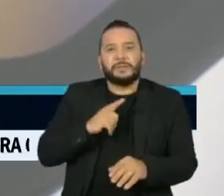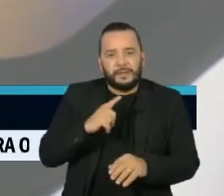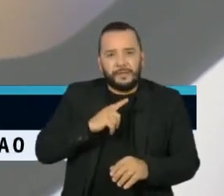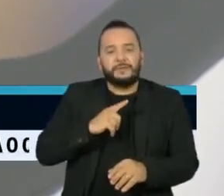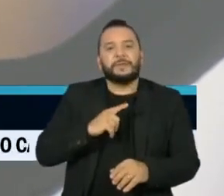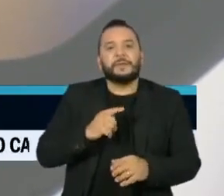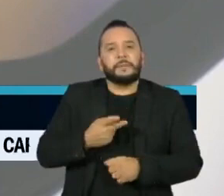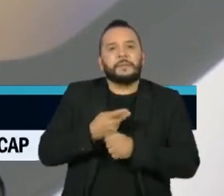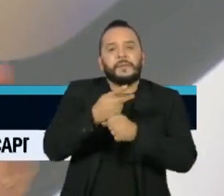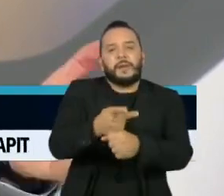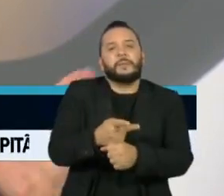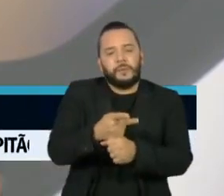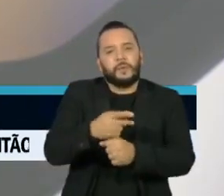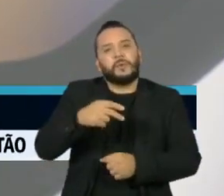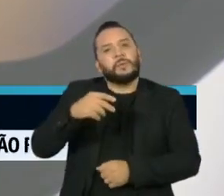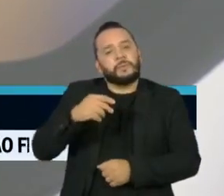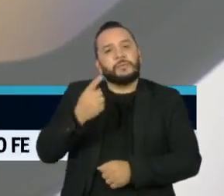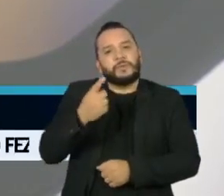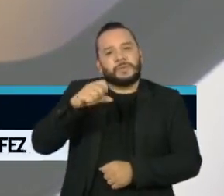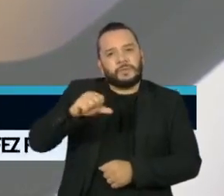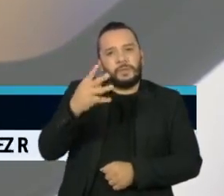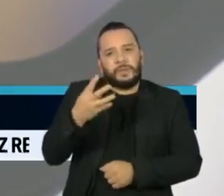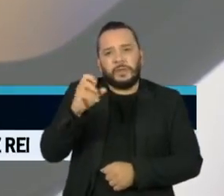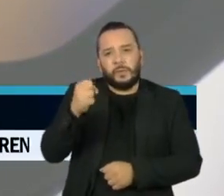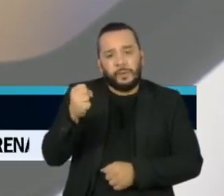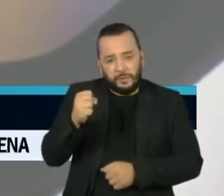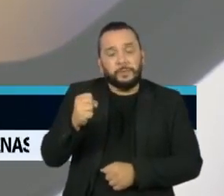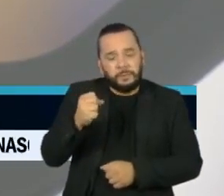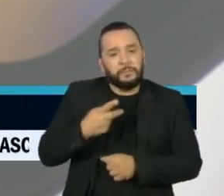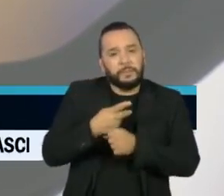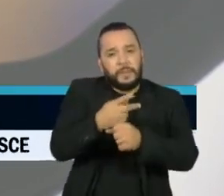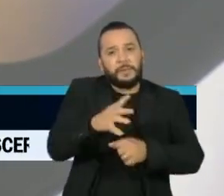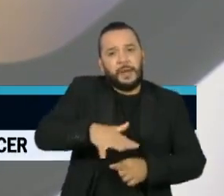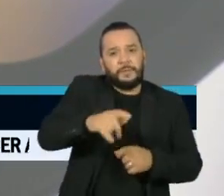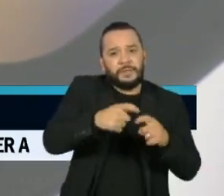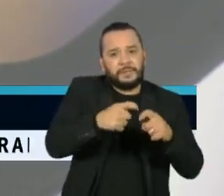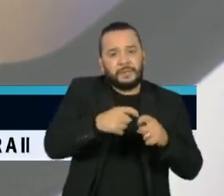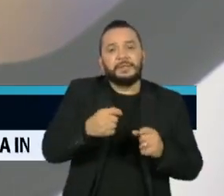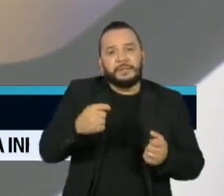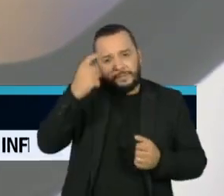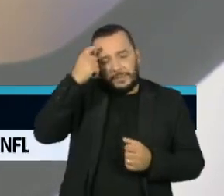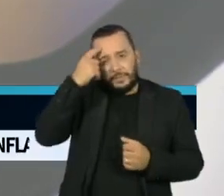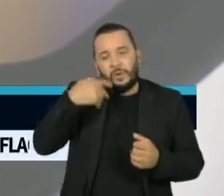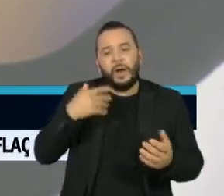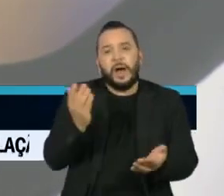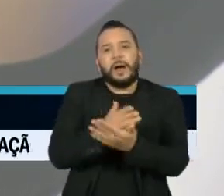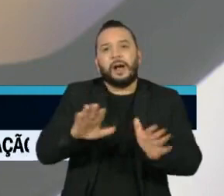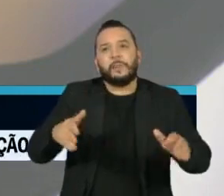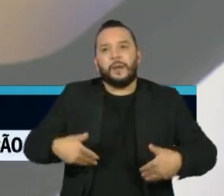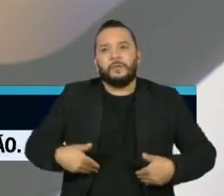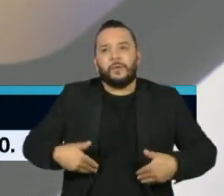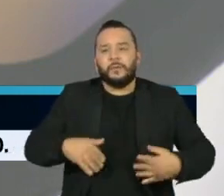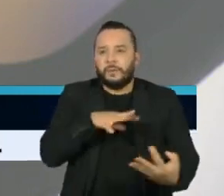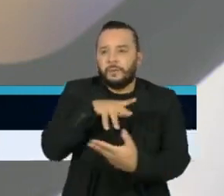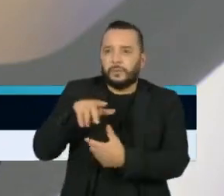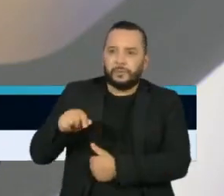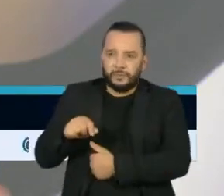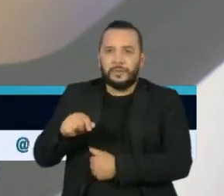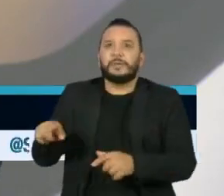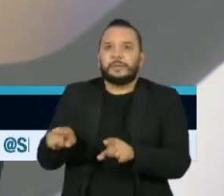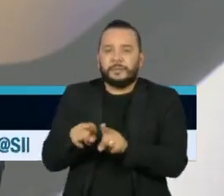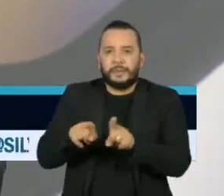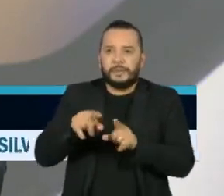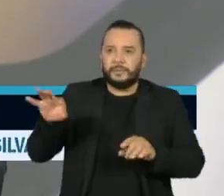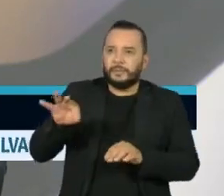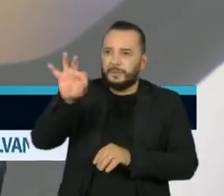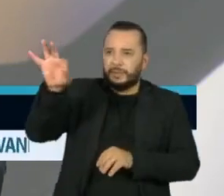48. Porque se imaginava que você ia, de um lado, reduzir o problema da fome do mundo e, segundo, acabar com os